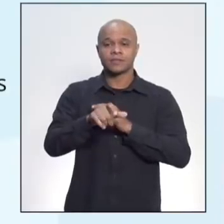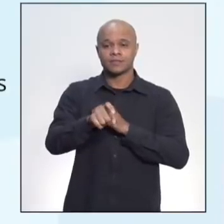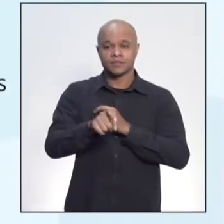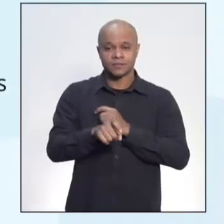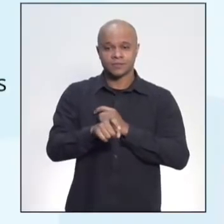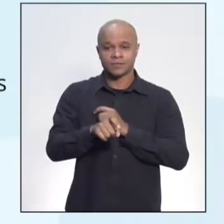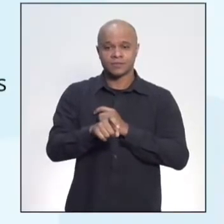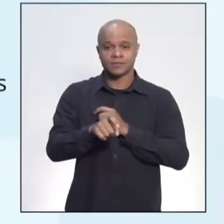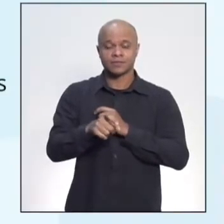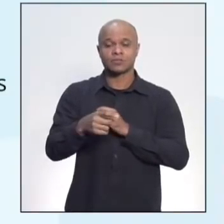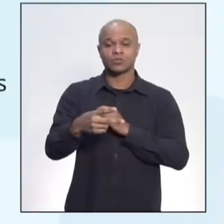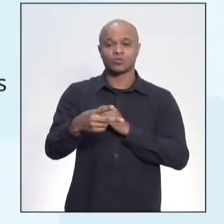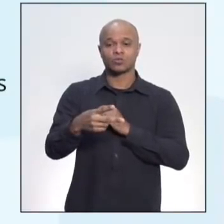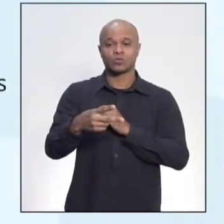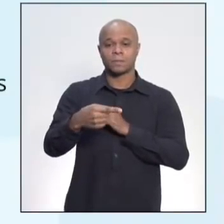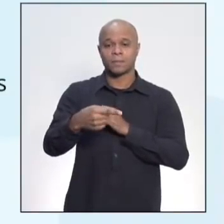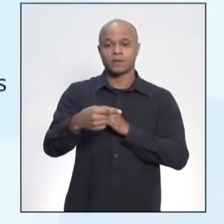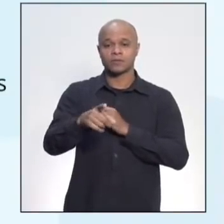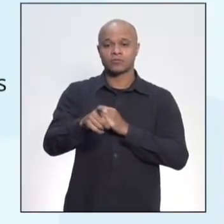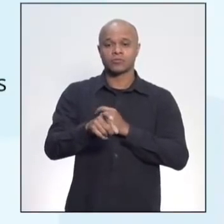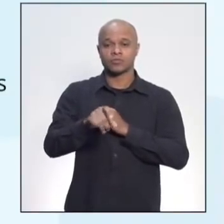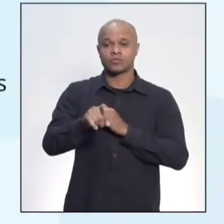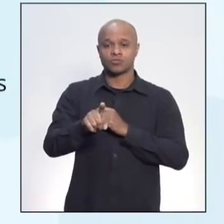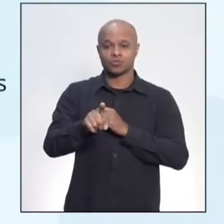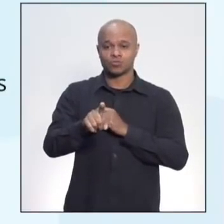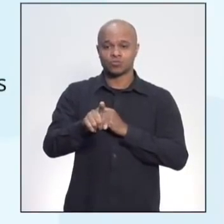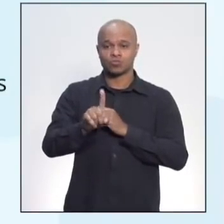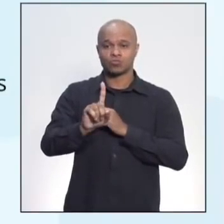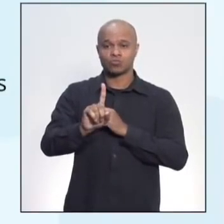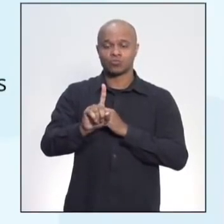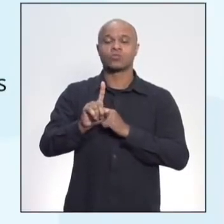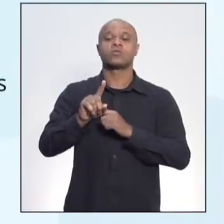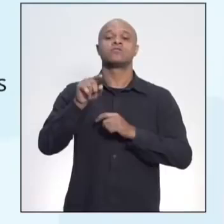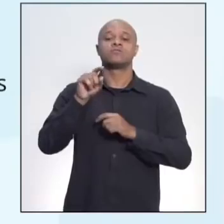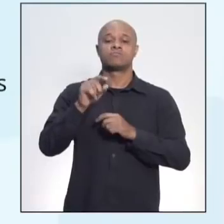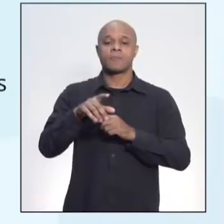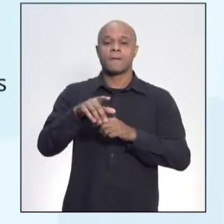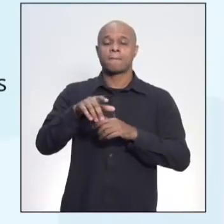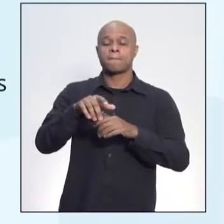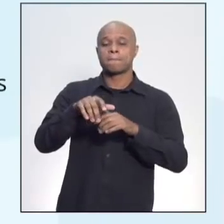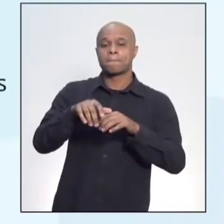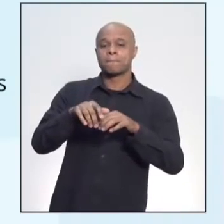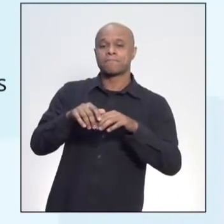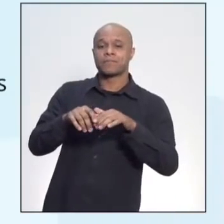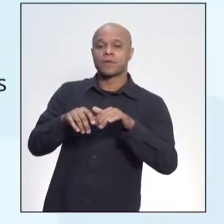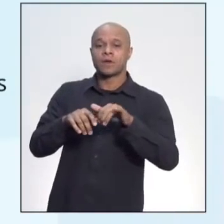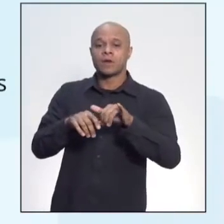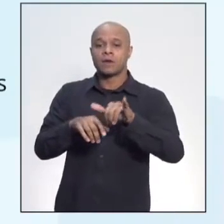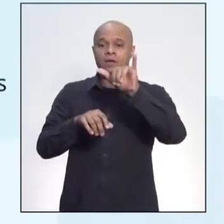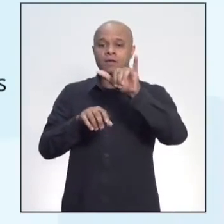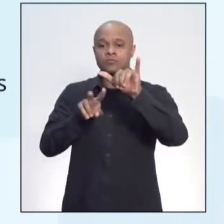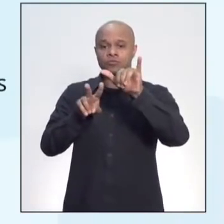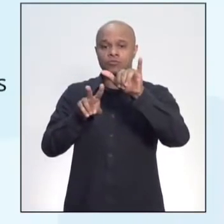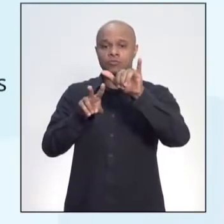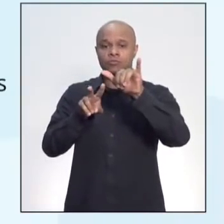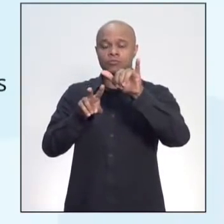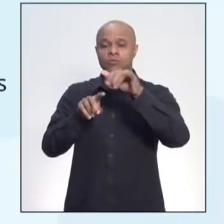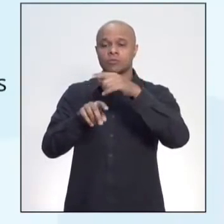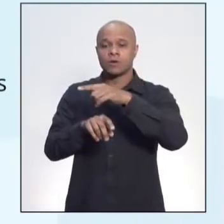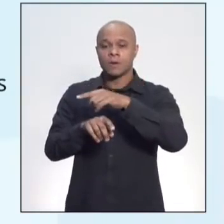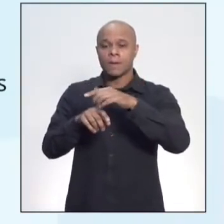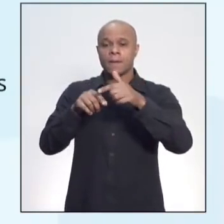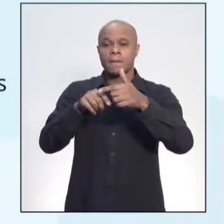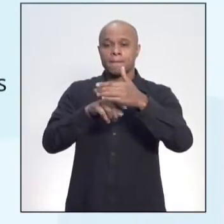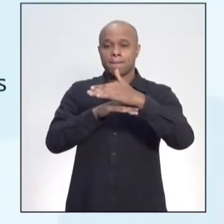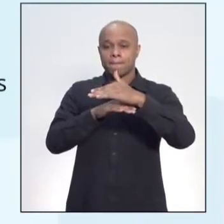é o x2 menos o x1. Então, a gente tem a variação do y dividida pela variação do x. Quando a gente faz